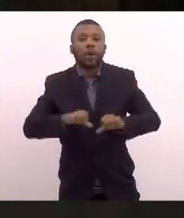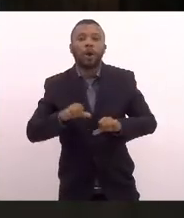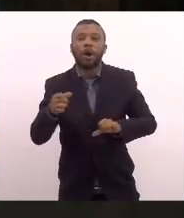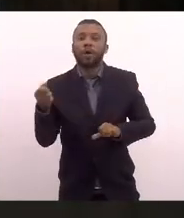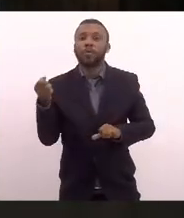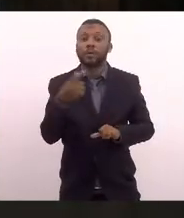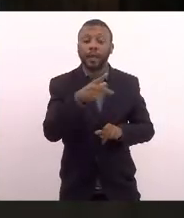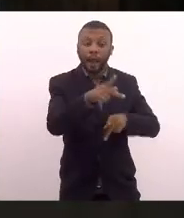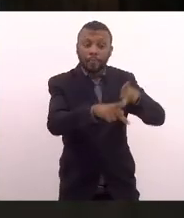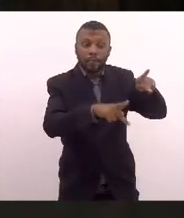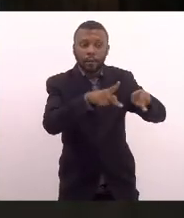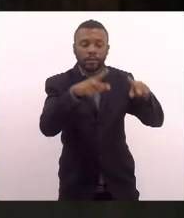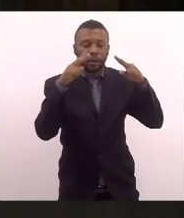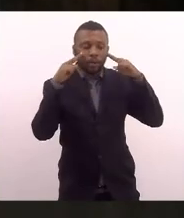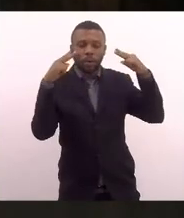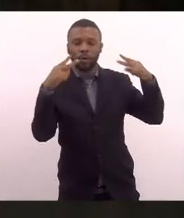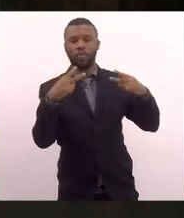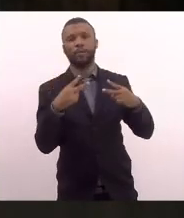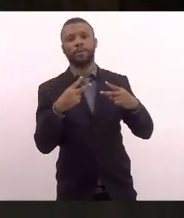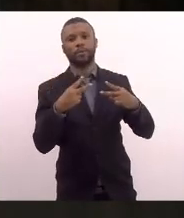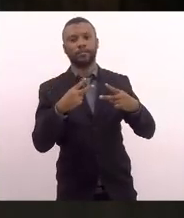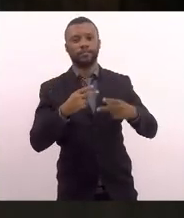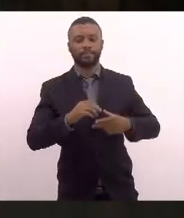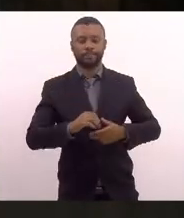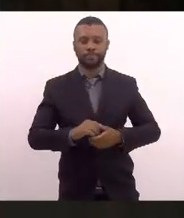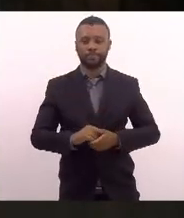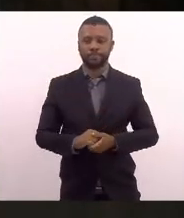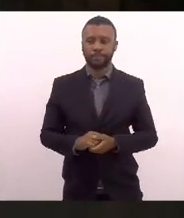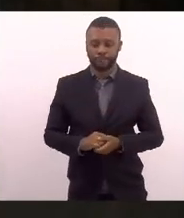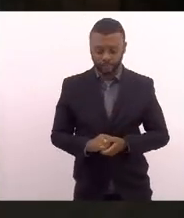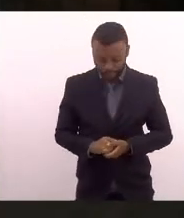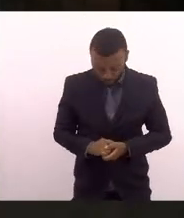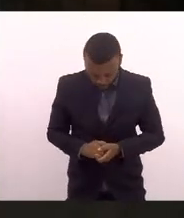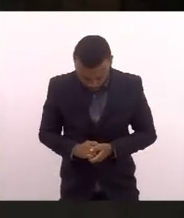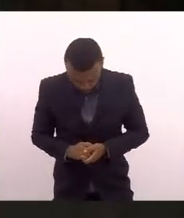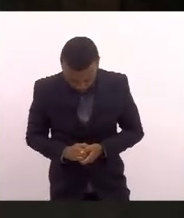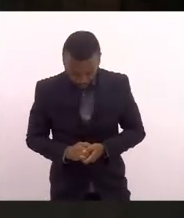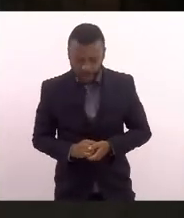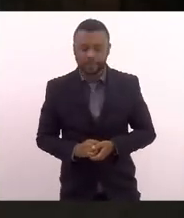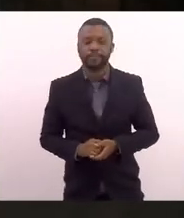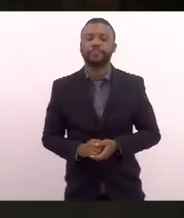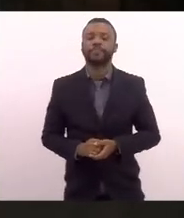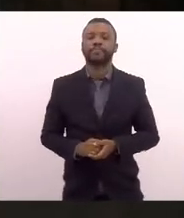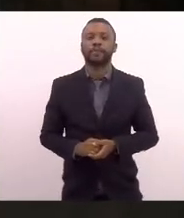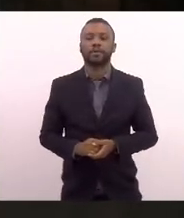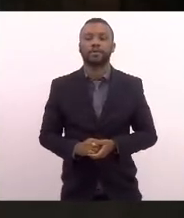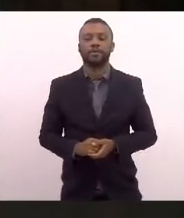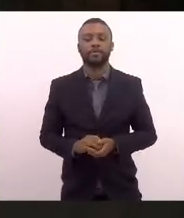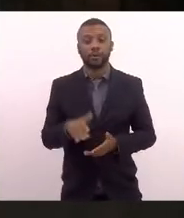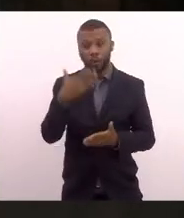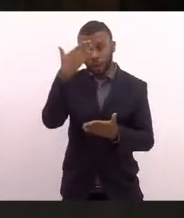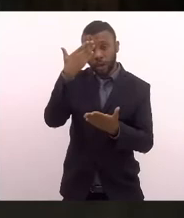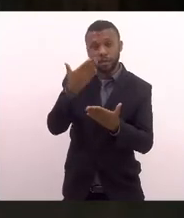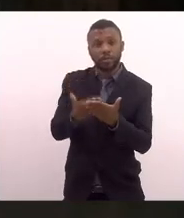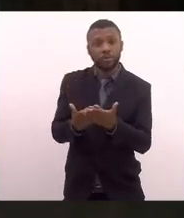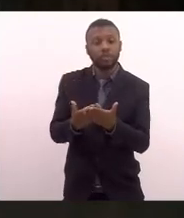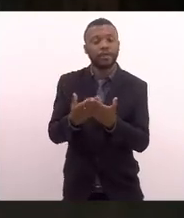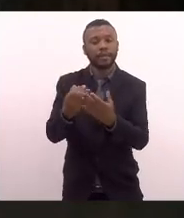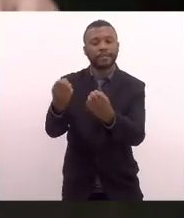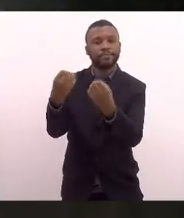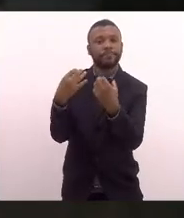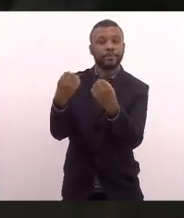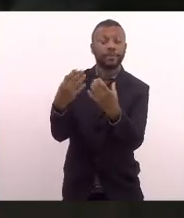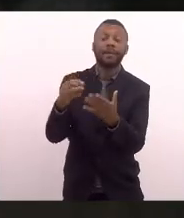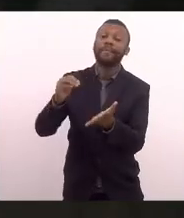reconhecimento da população brasileira. E eu acho que é essa lição que a gente ainda